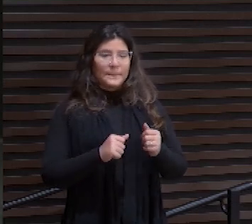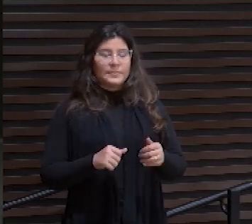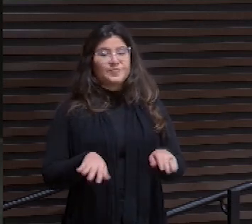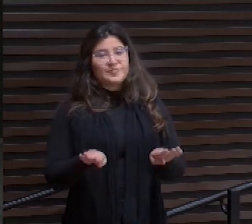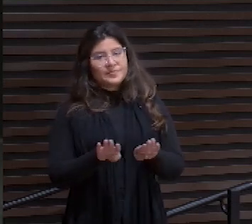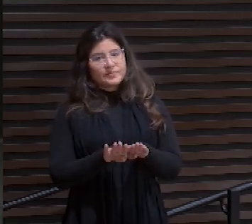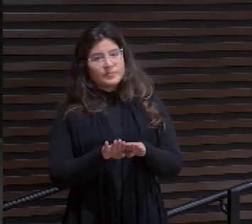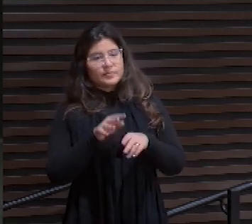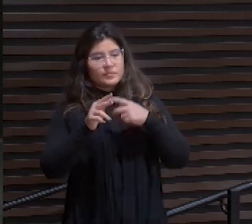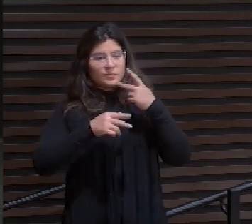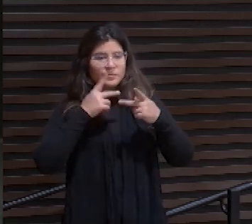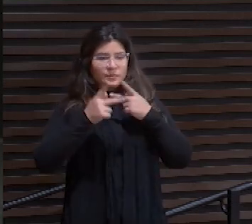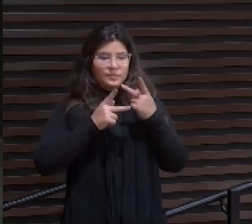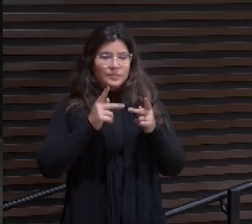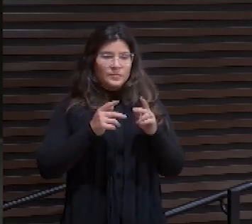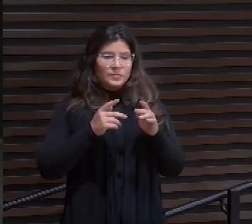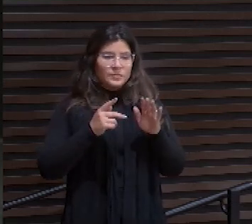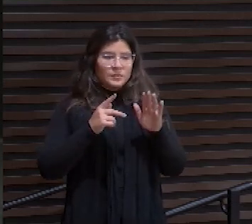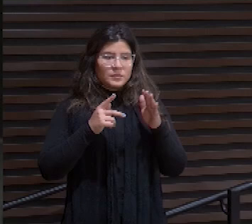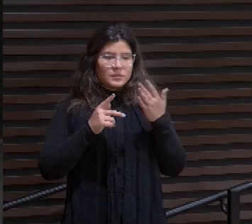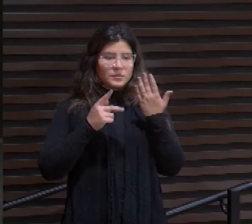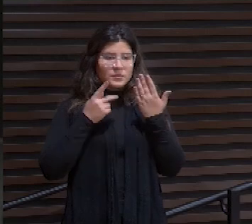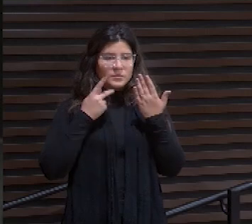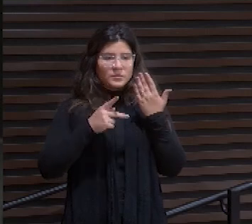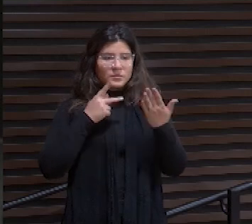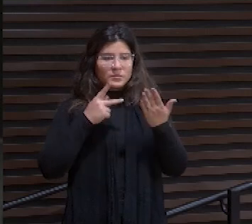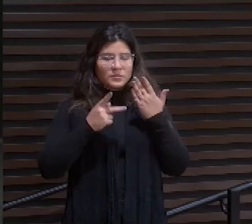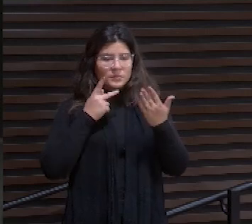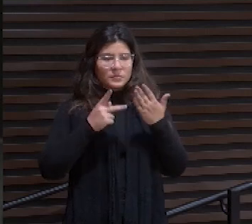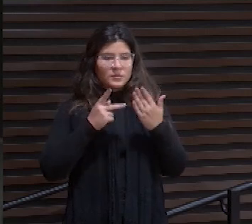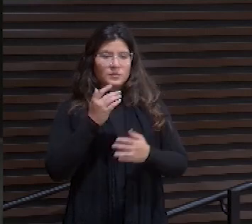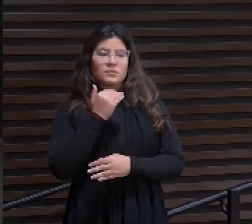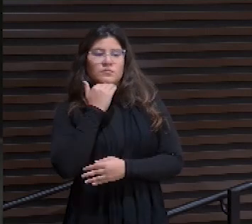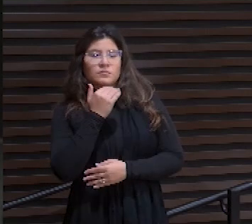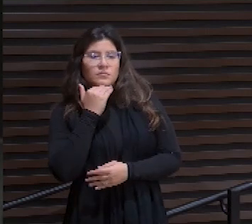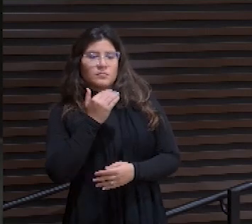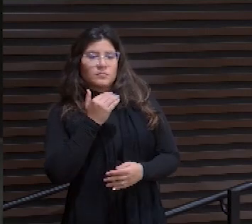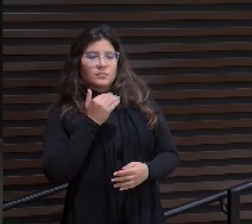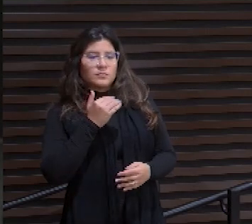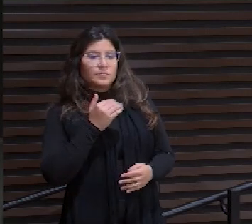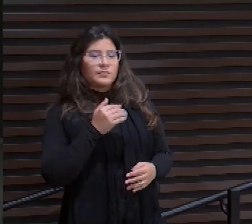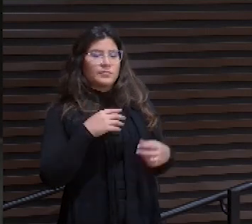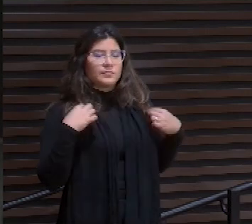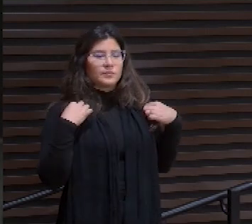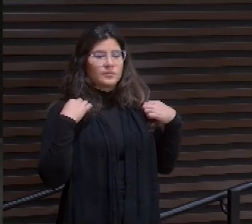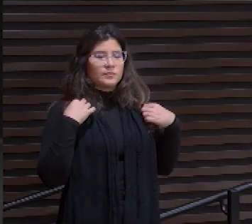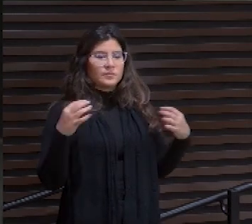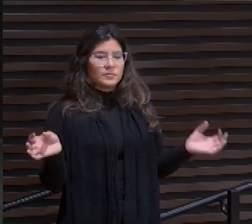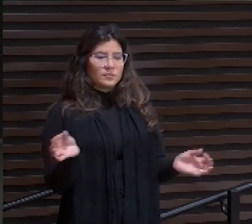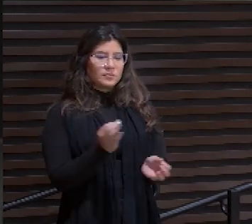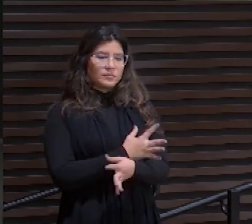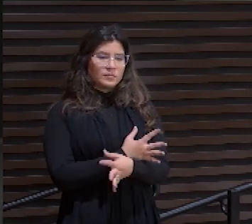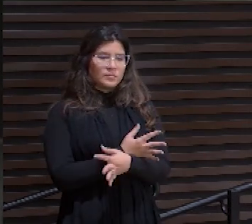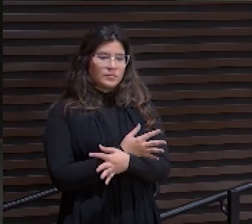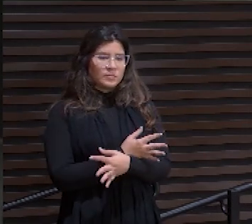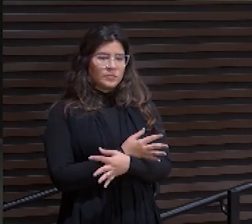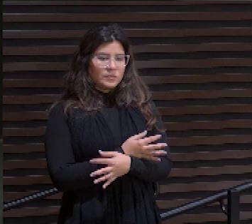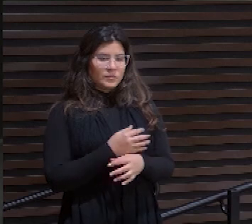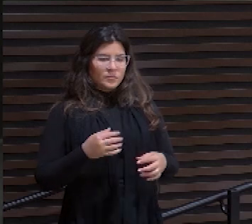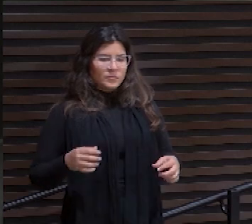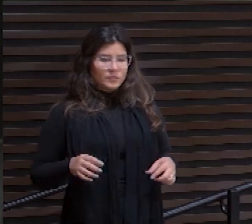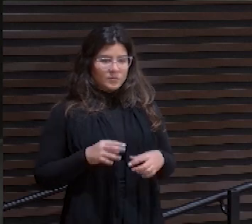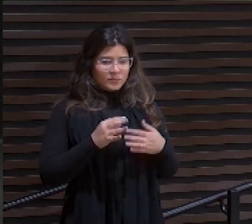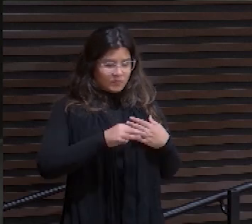Também lhes disse uma parábola. Ninguém tira um pedaço de veste nova e o põe em veste velha,